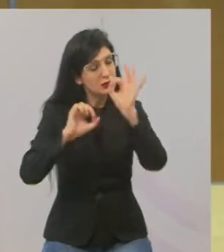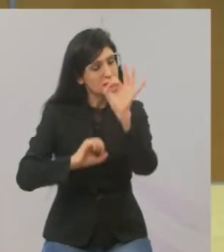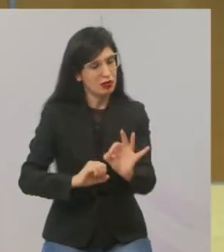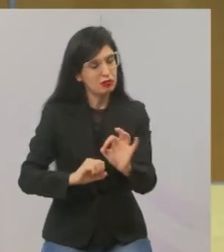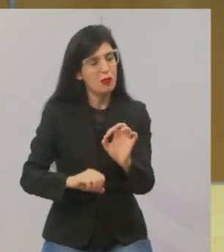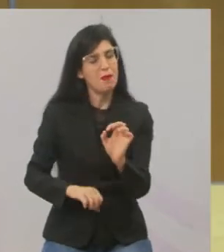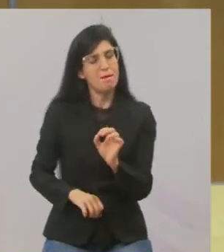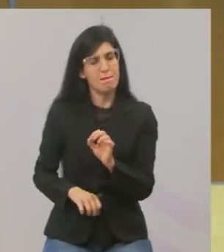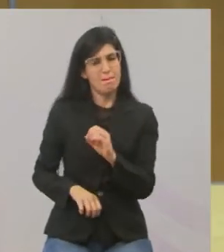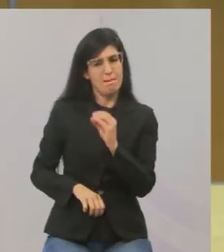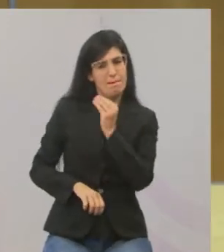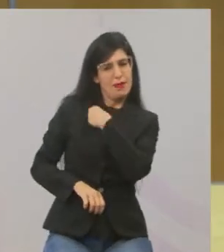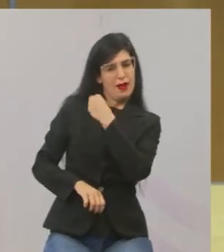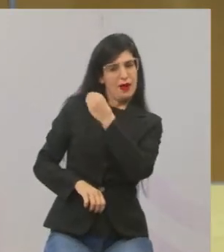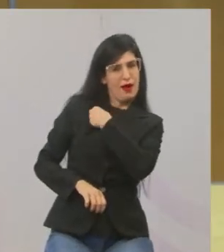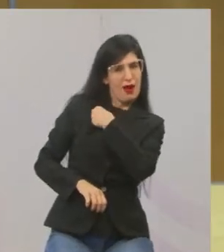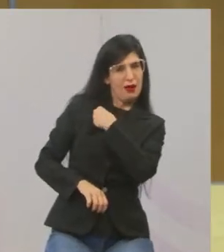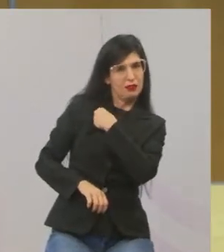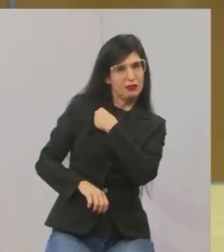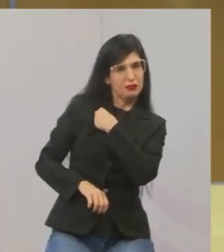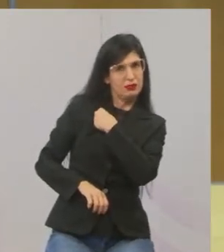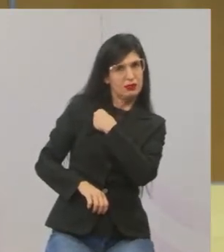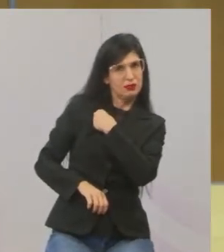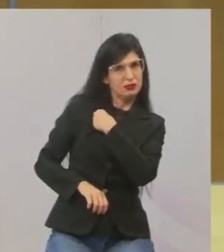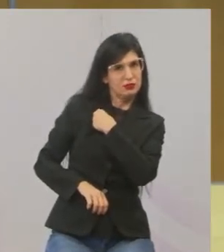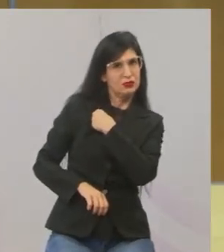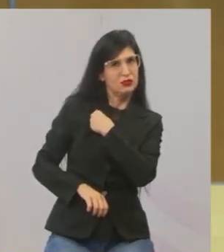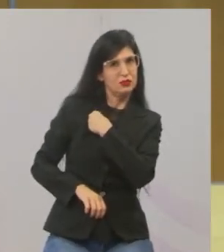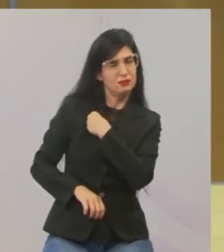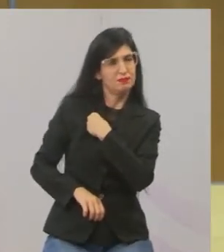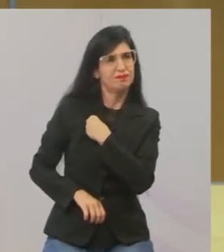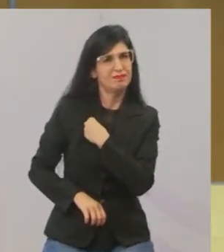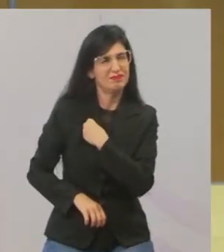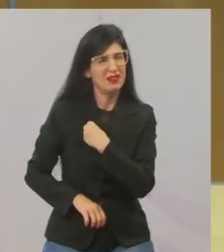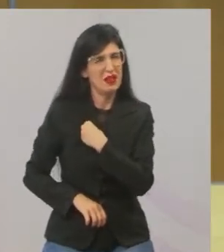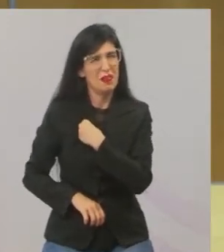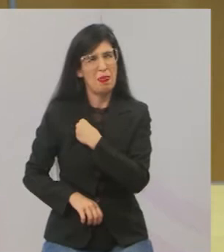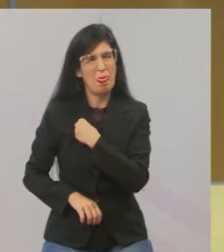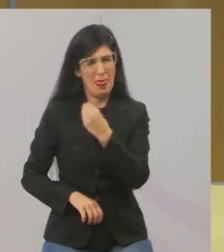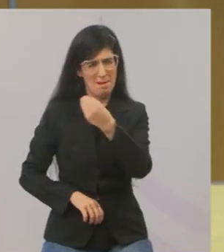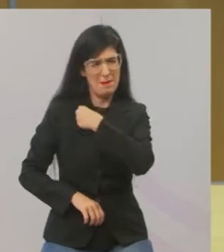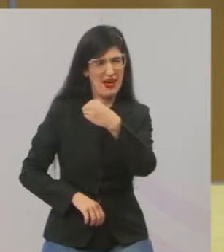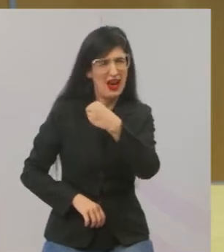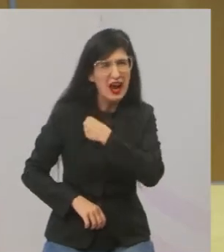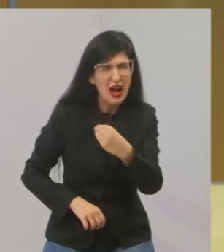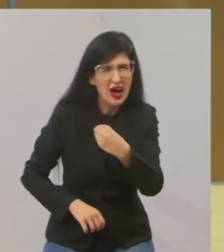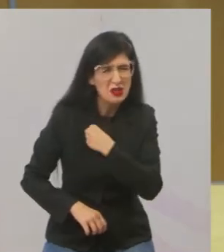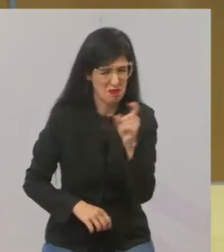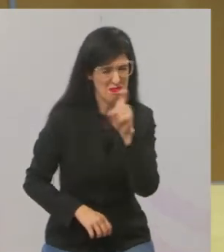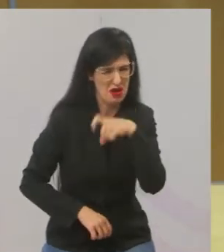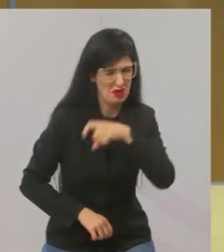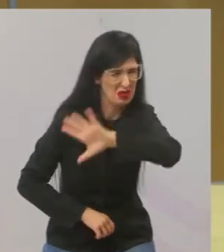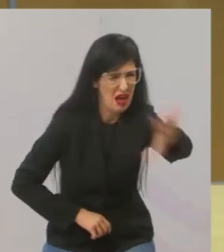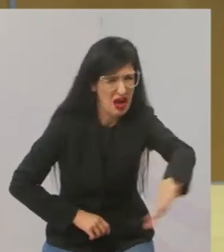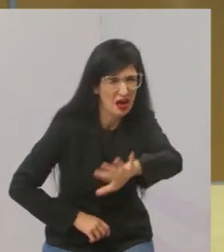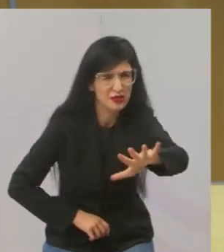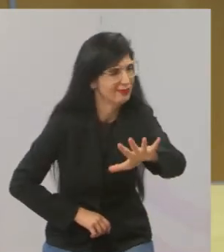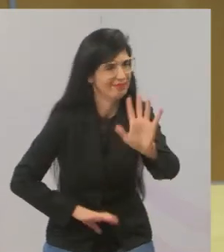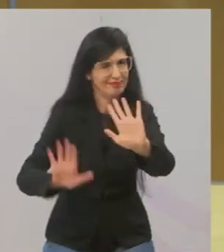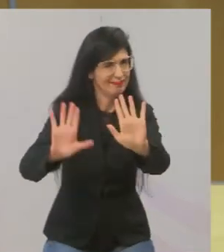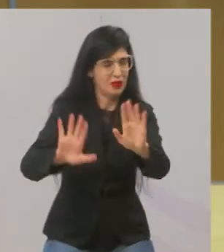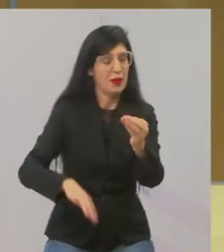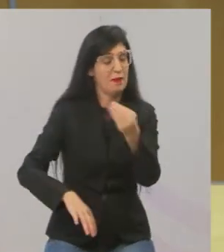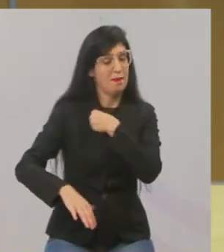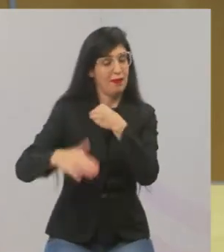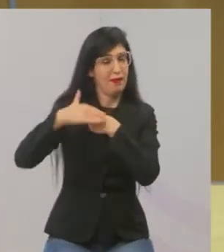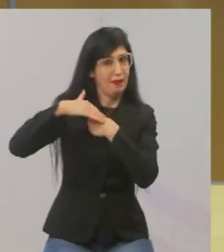enganados. Estamos enganando a nós mesmos. E a verdade não está em nós. Se